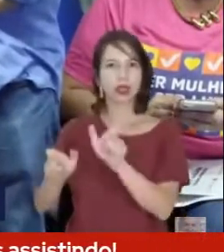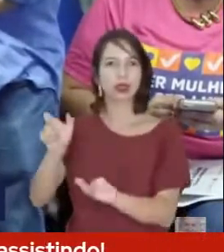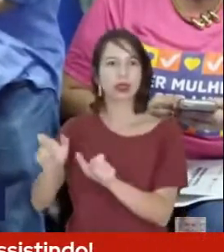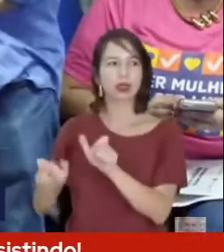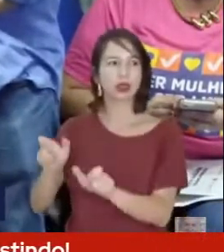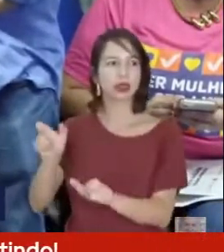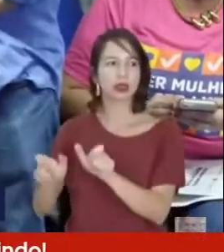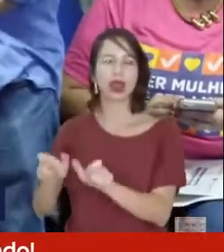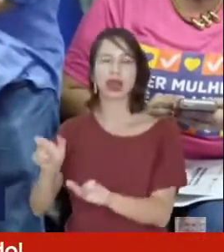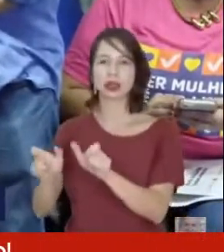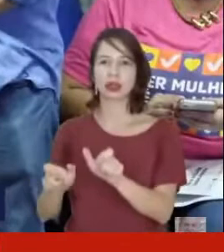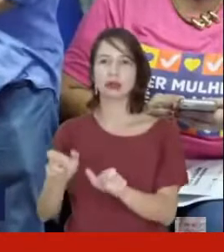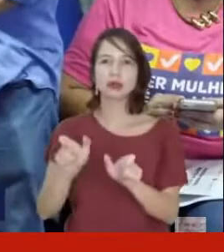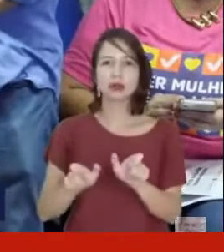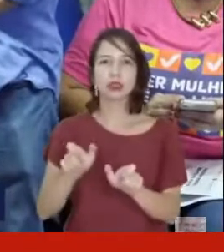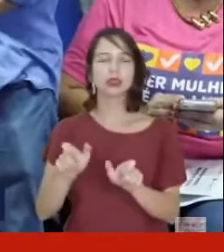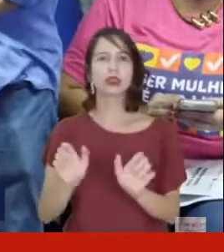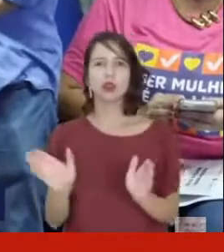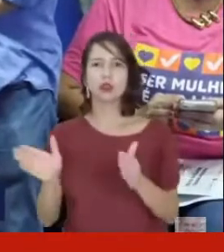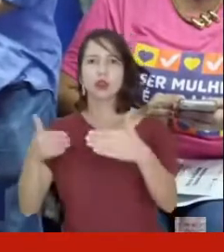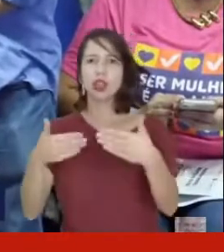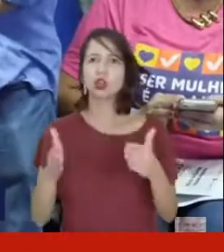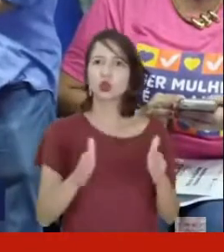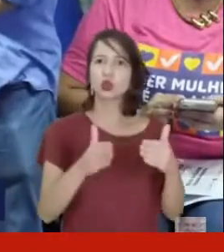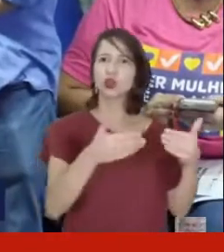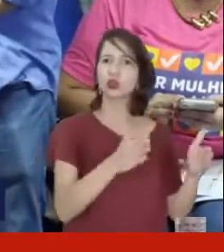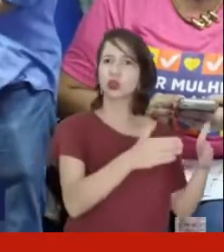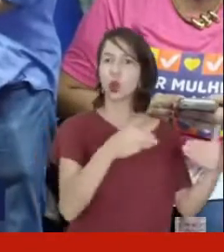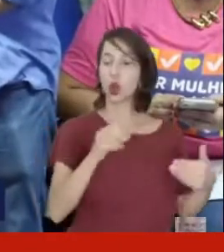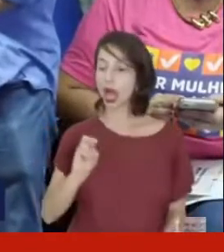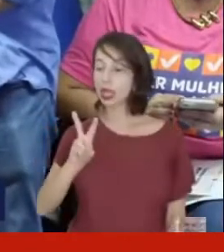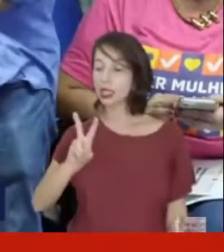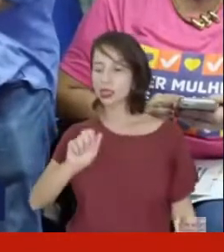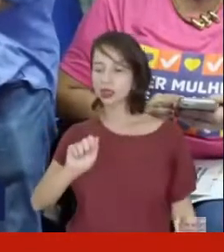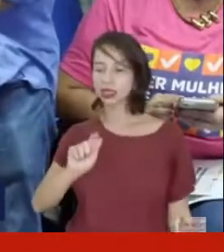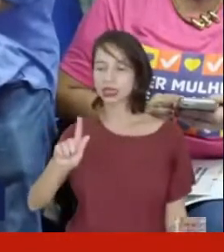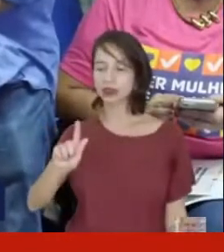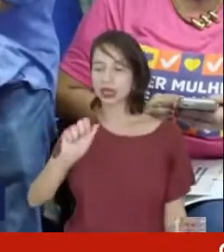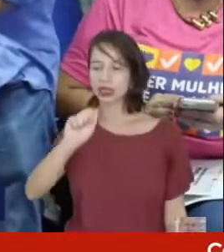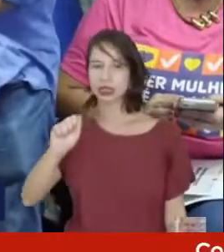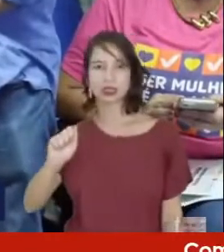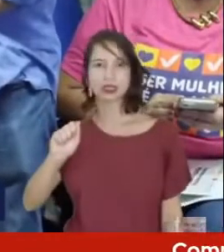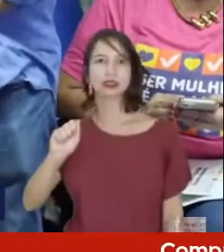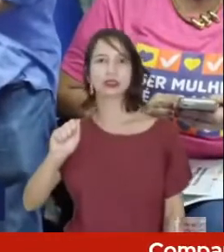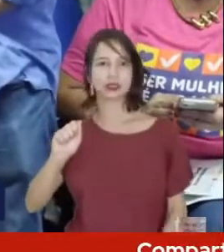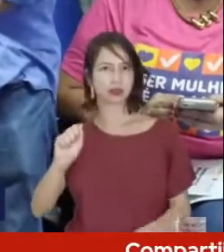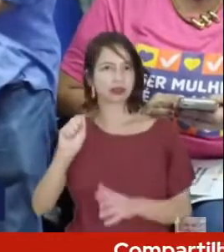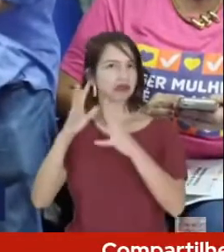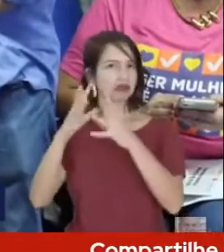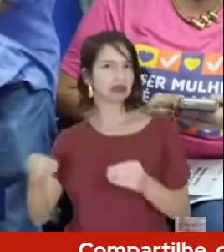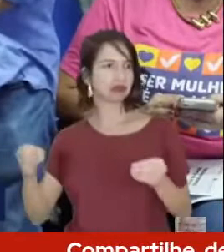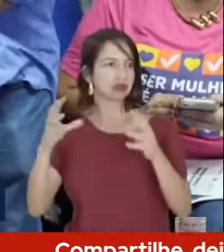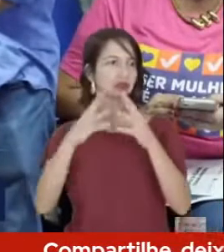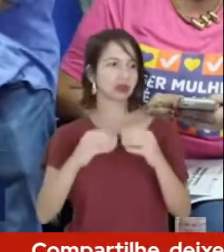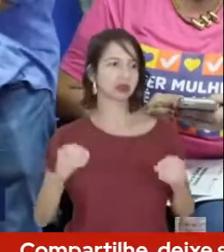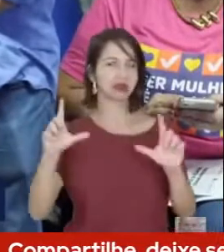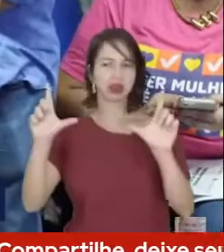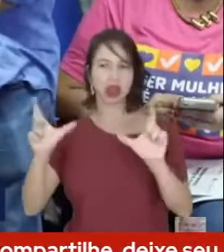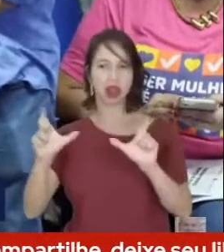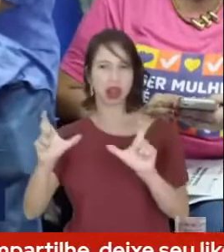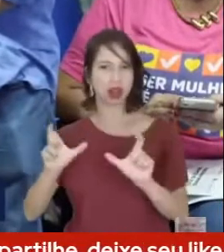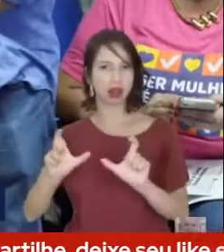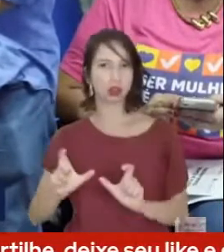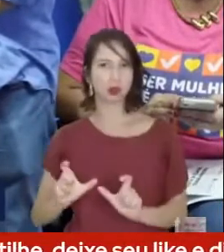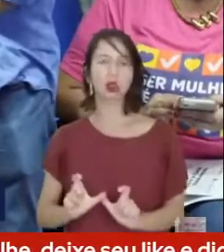1.200.000 trabalhadores a nível nacional. Com muita tristeza eu digo isso.